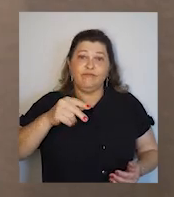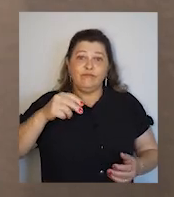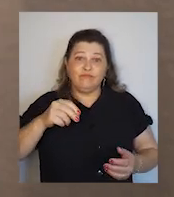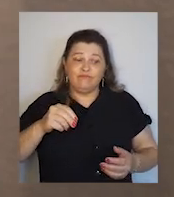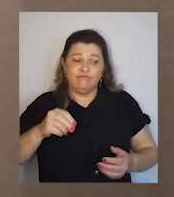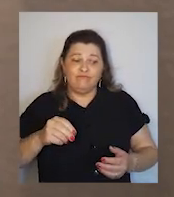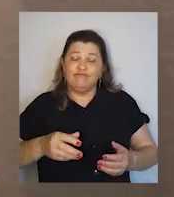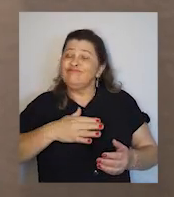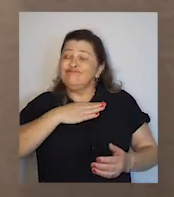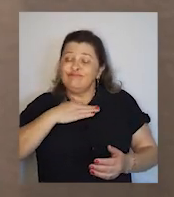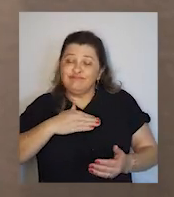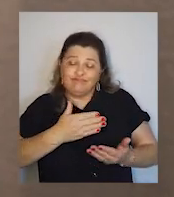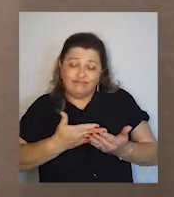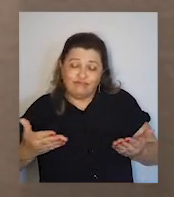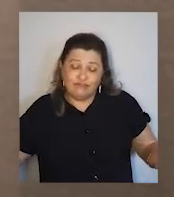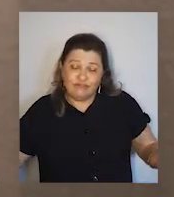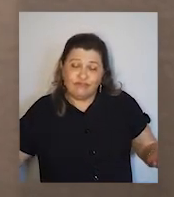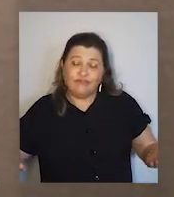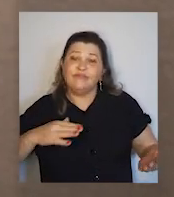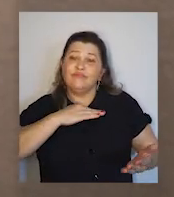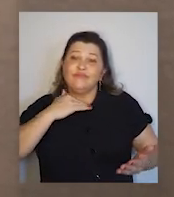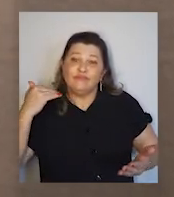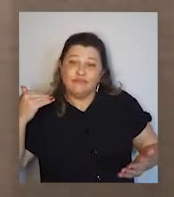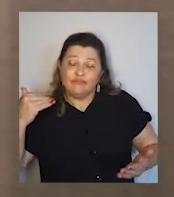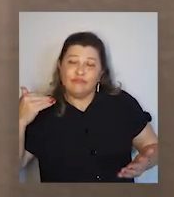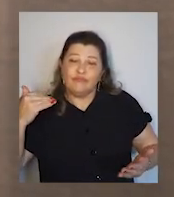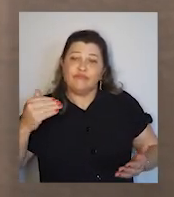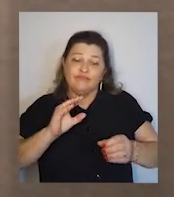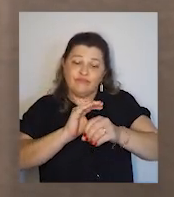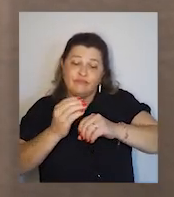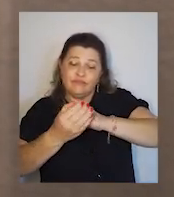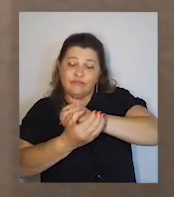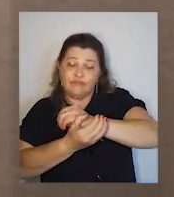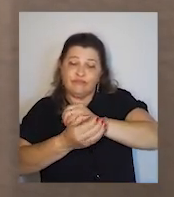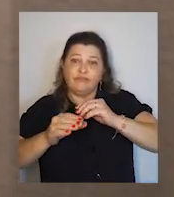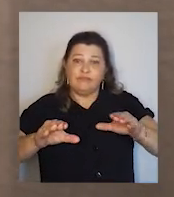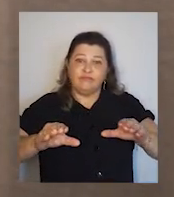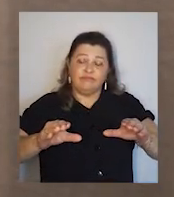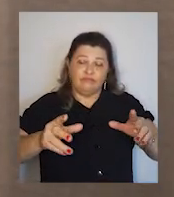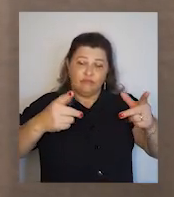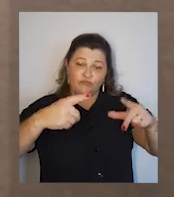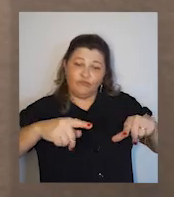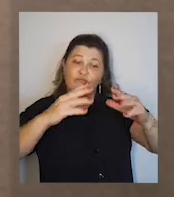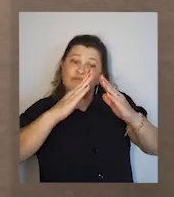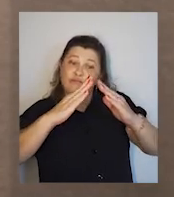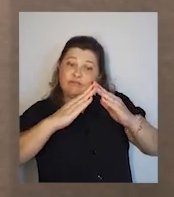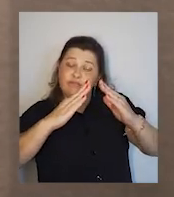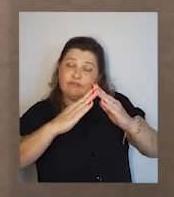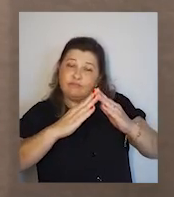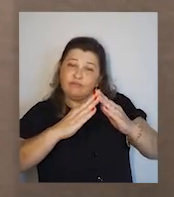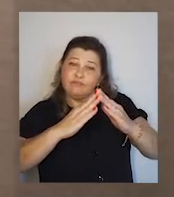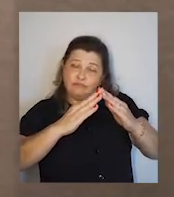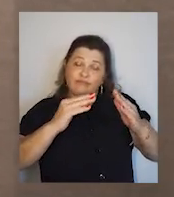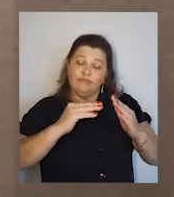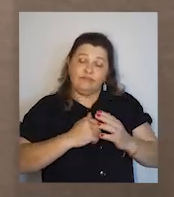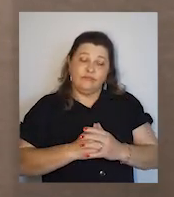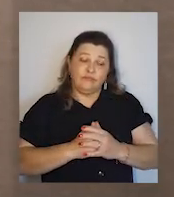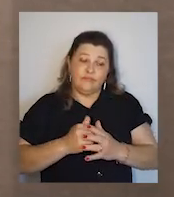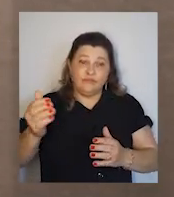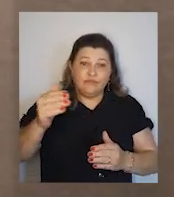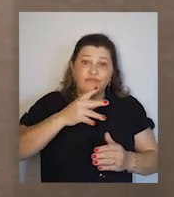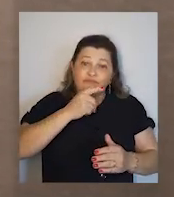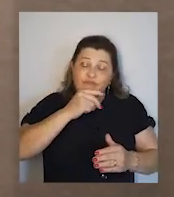a esposa com a Covid. Aí eu aluguei aqui na entrada de Colinas uma casinha bem pequena. Aí